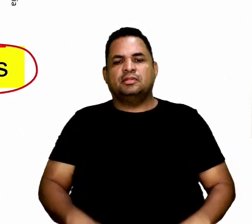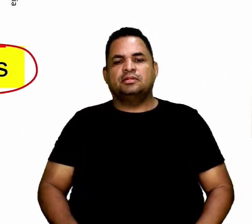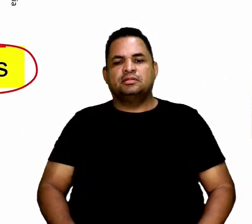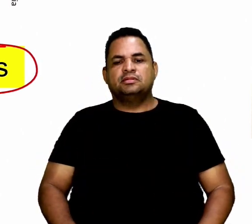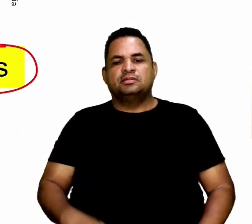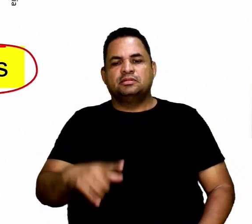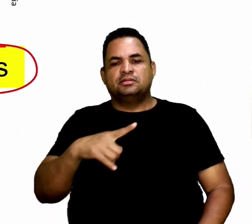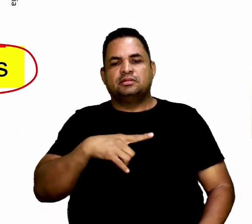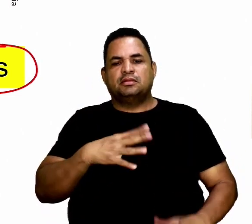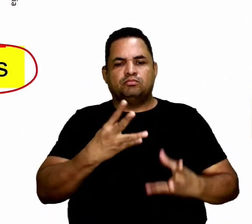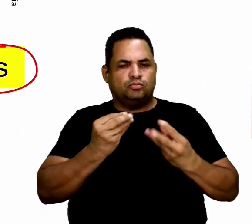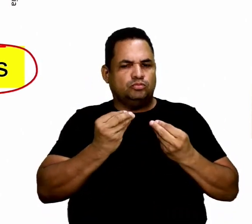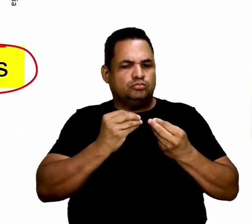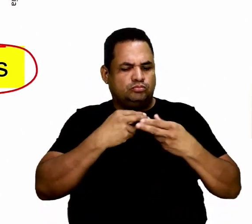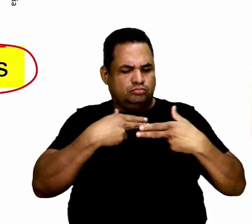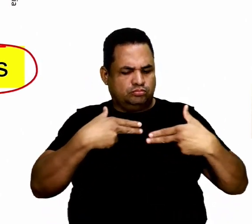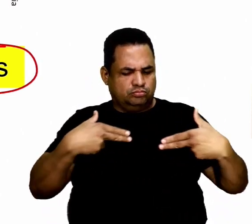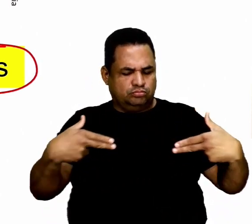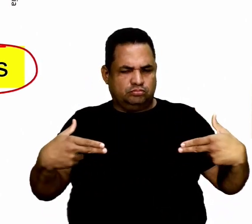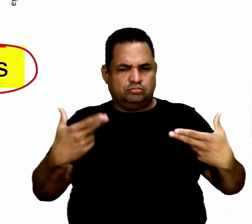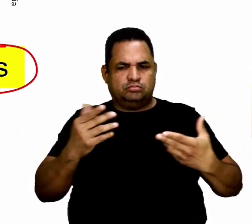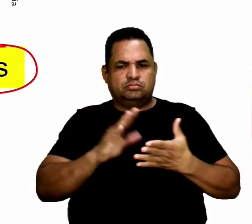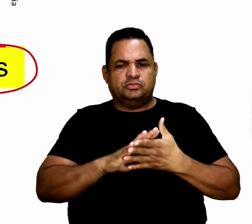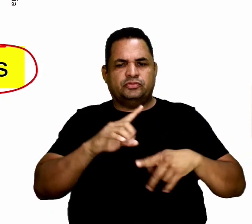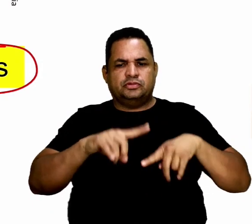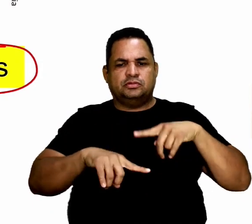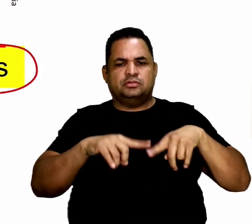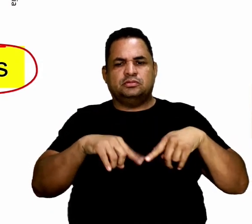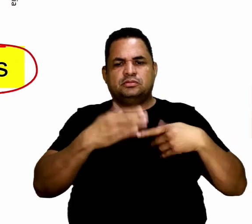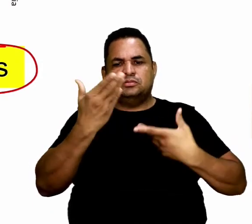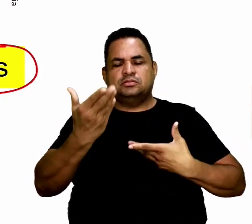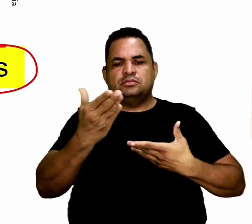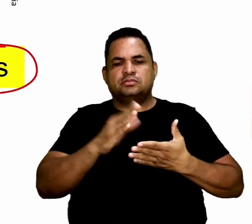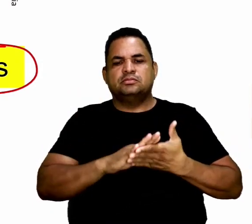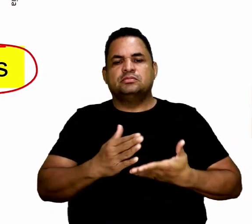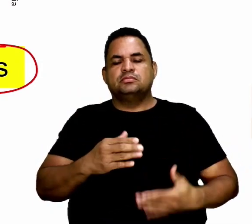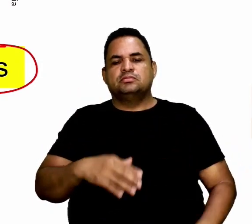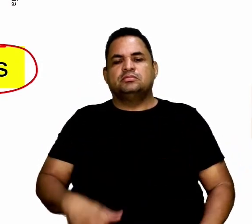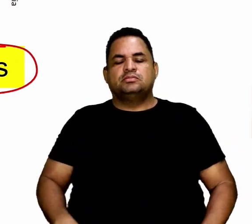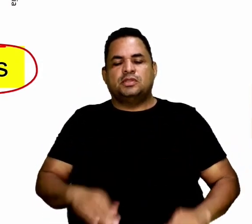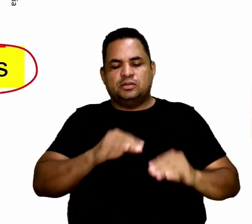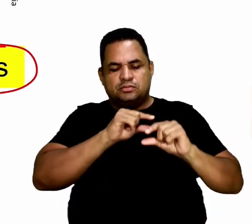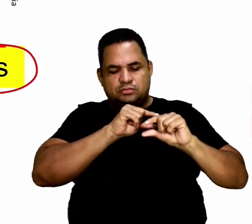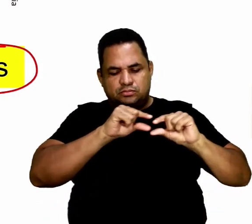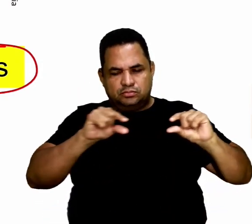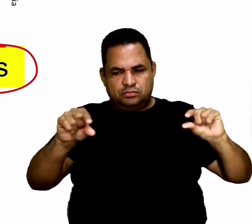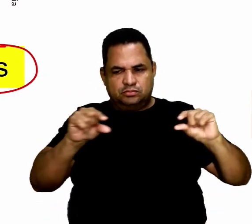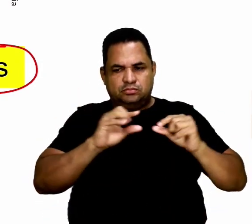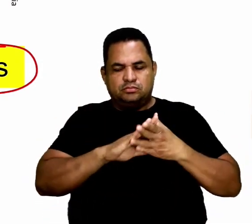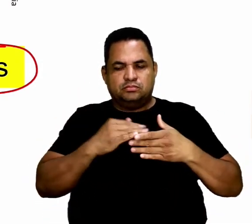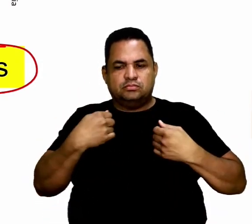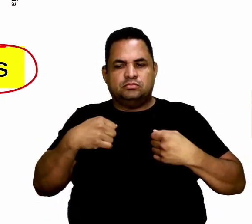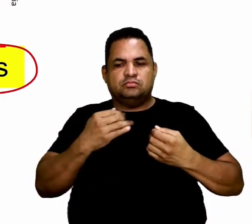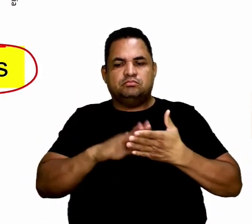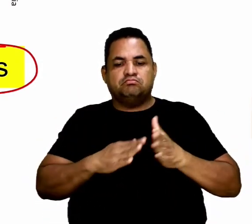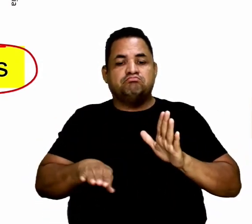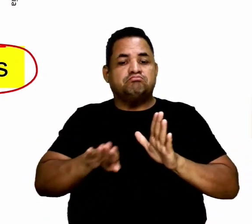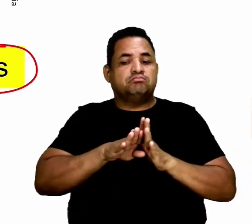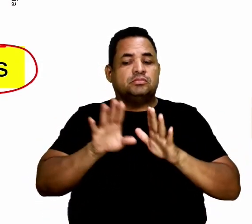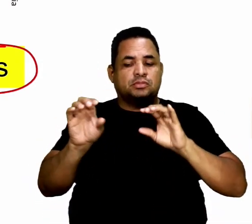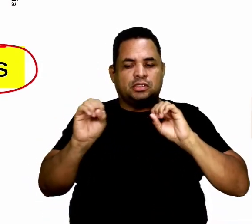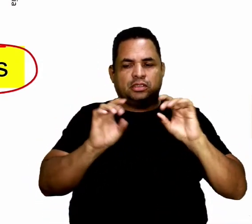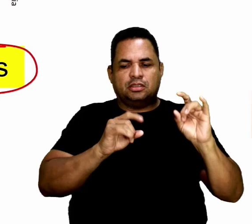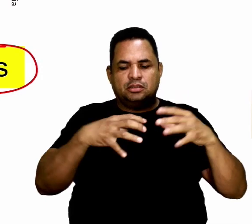muito tumultuado, né? Tem vários elementos que estão correndo ali no nosso sangue que precisam chegar em determinados locais